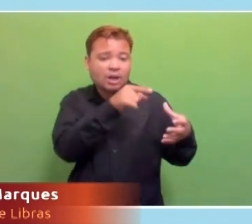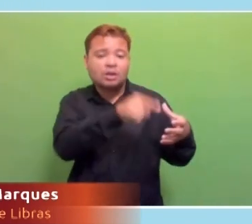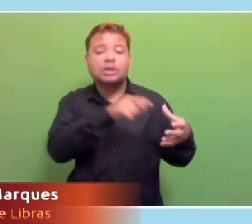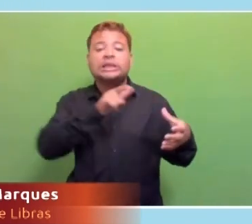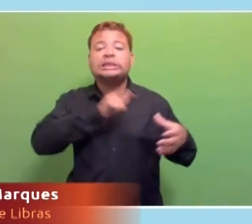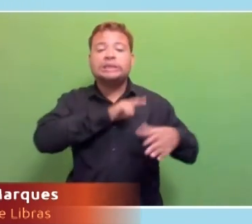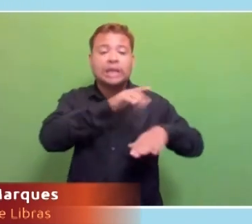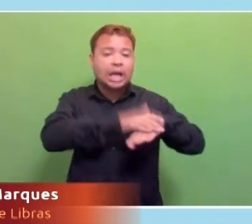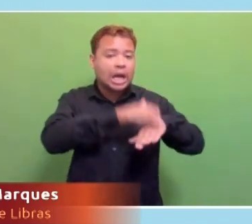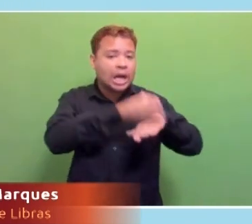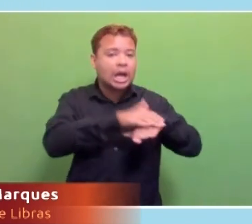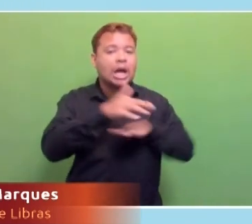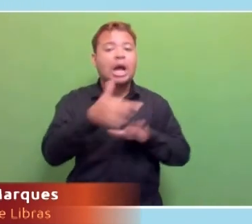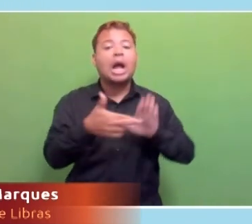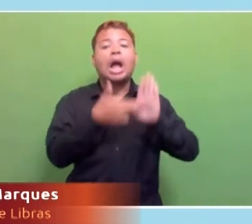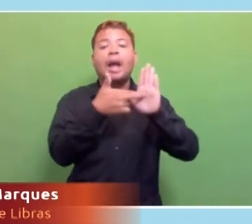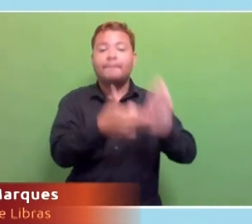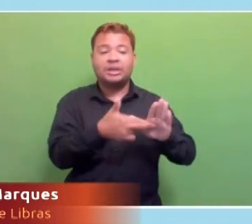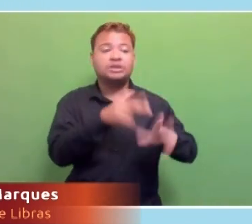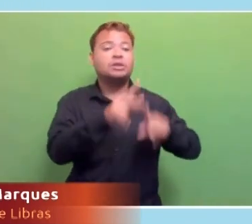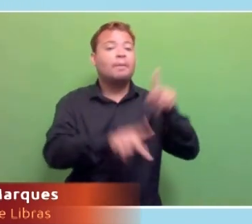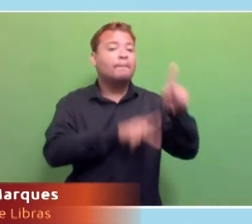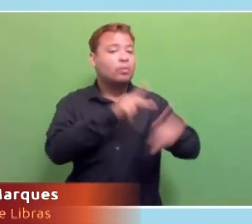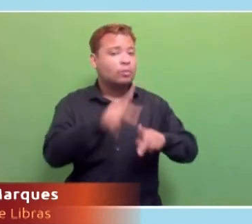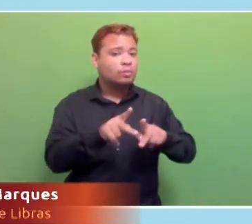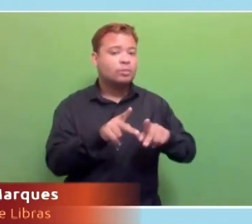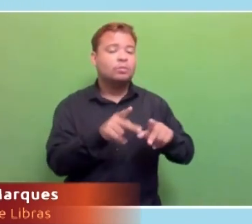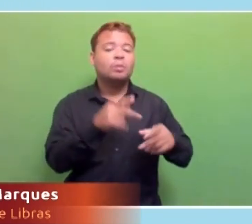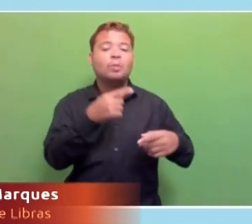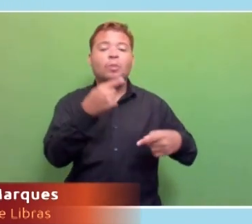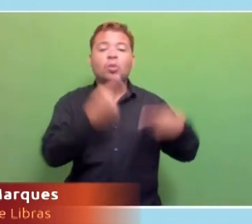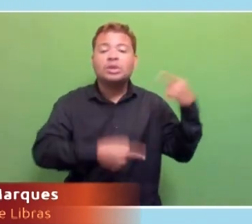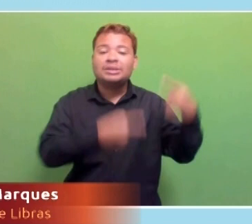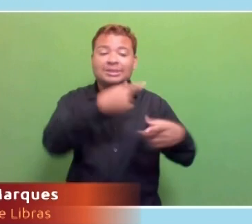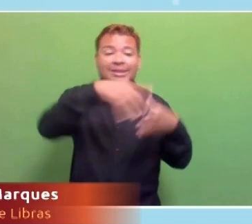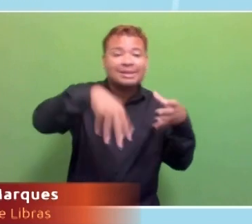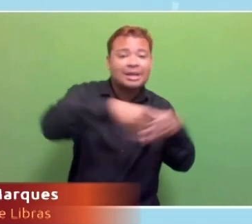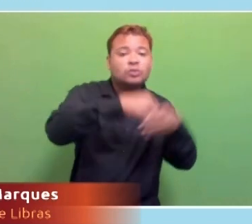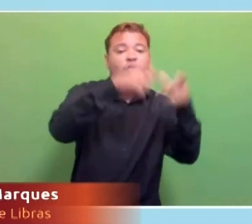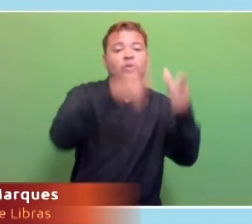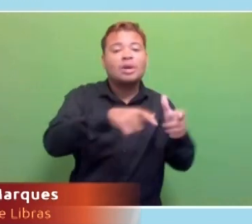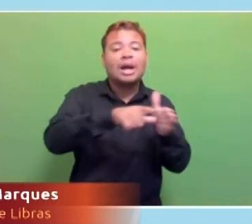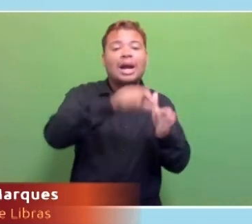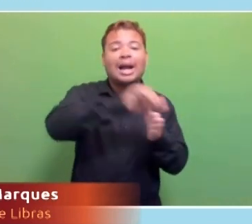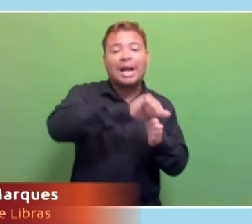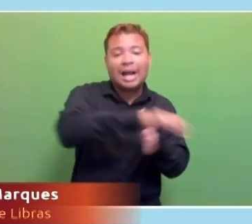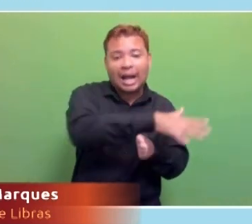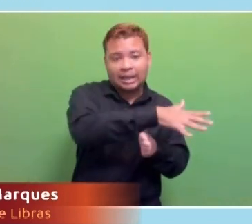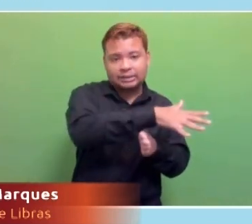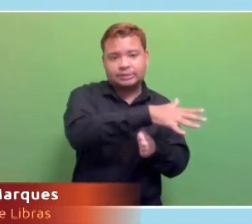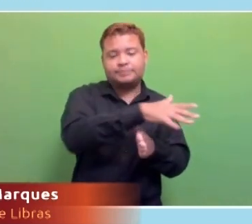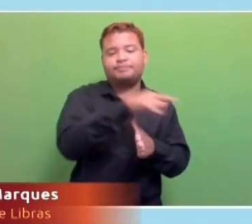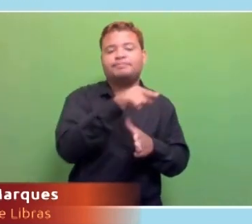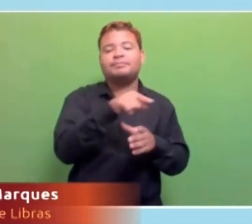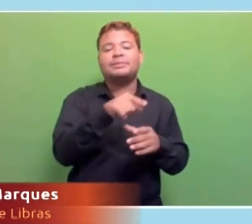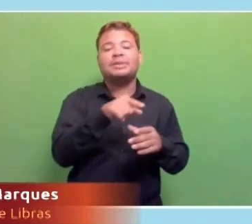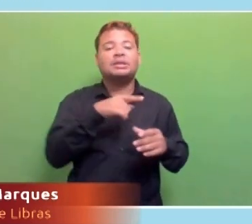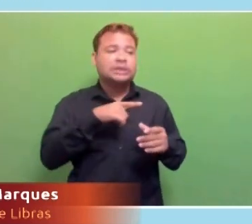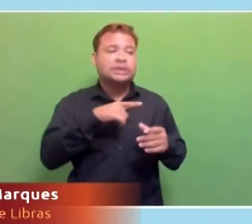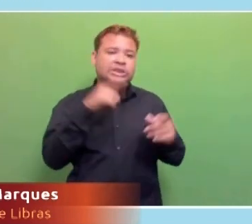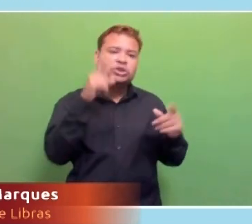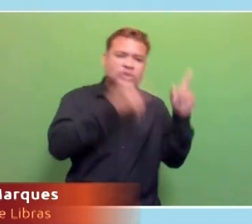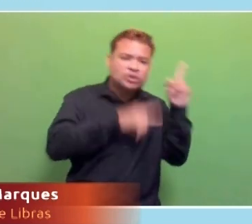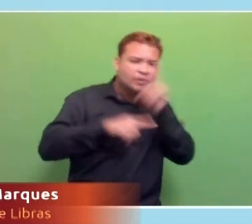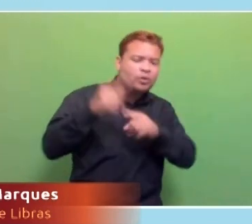alguma representatividade política na faixa de Gaza e há uma fragmentação em relação à própria representação dos palestinos, né? Então, enquanto